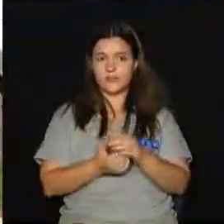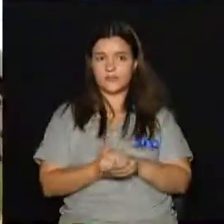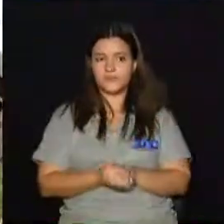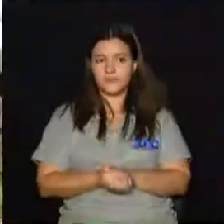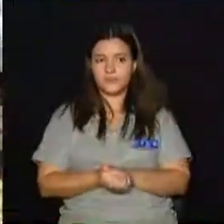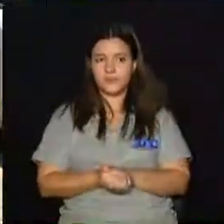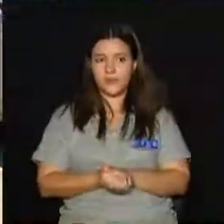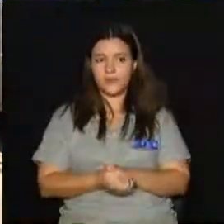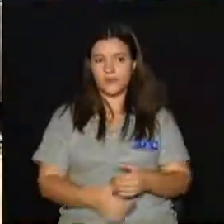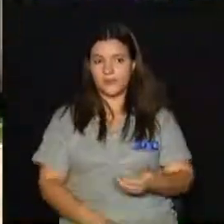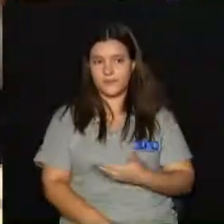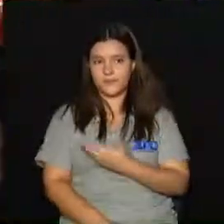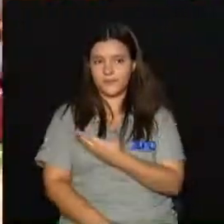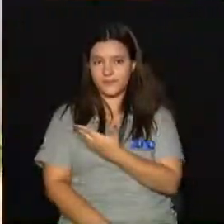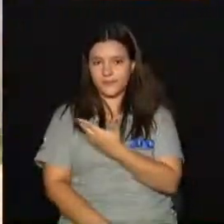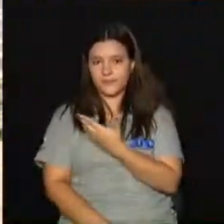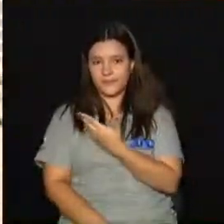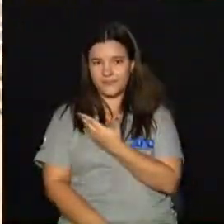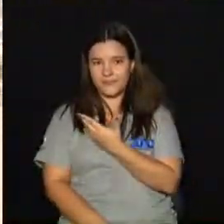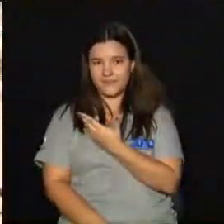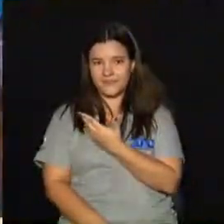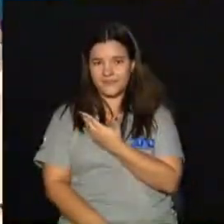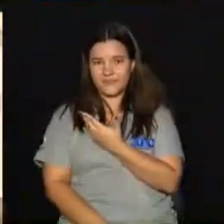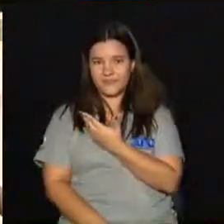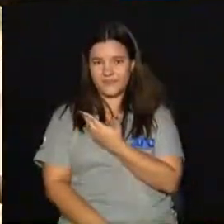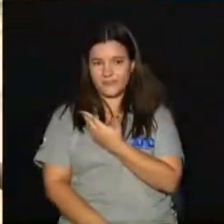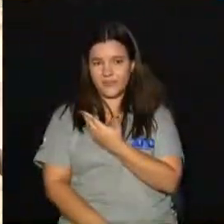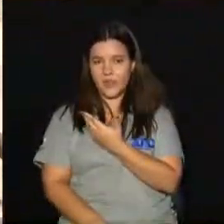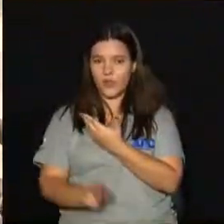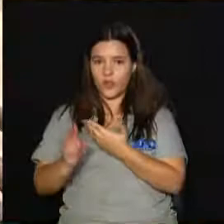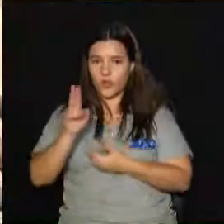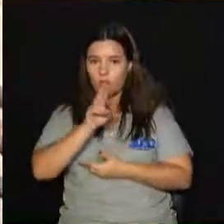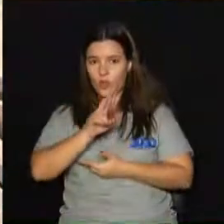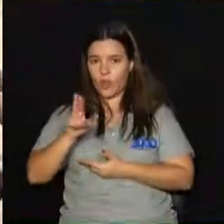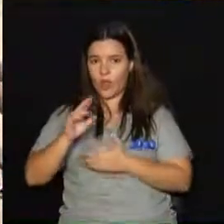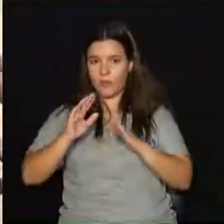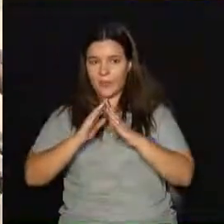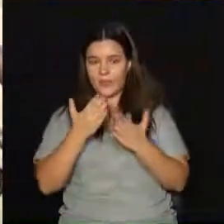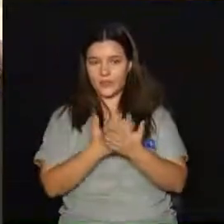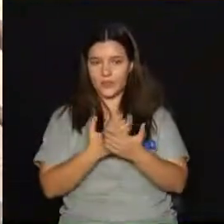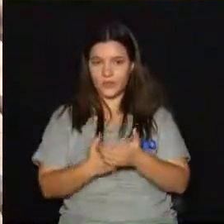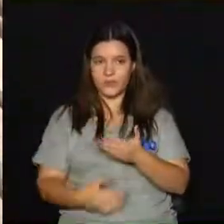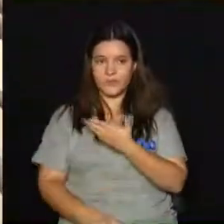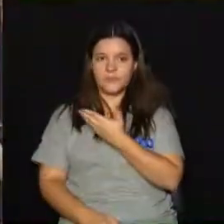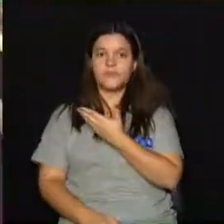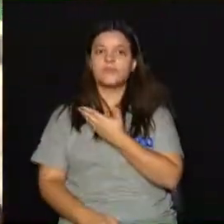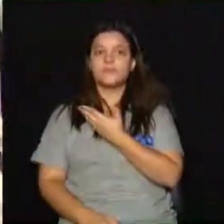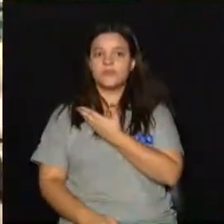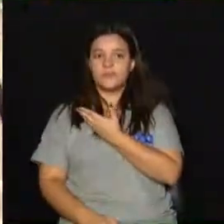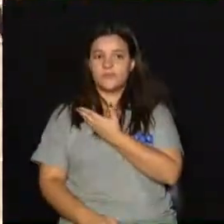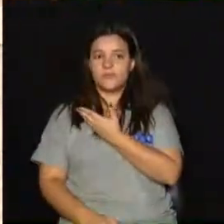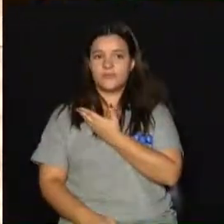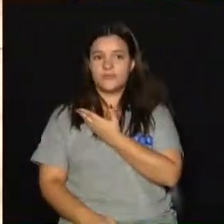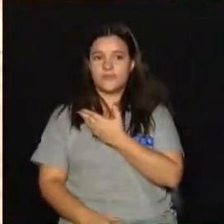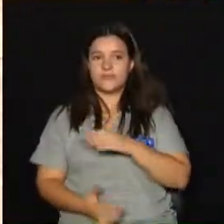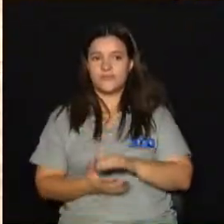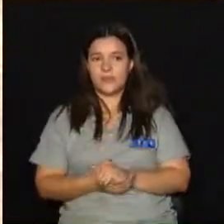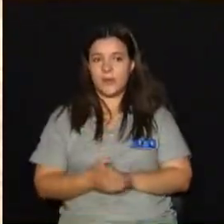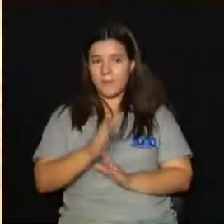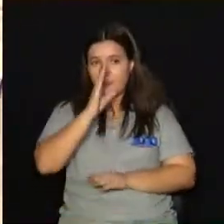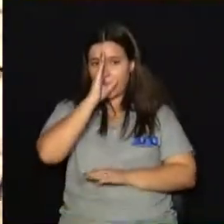Estadual Professor Newton Pimenta Neves. Então, muita gente se aproximando, porque esse é um dos principais locais de